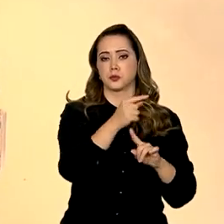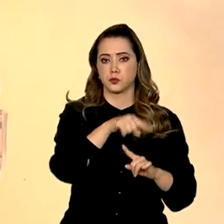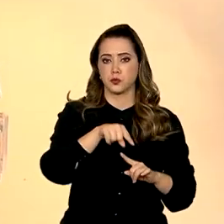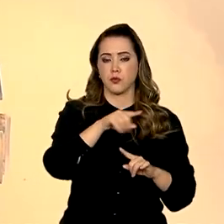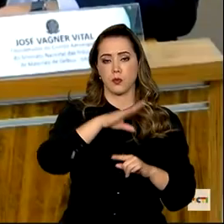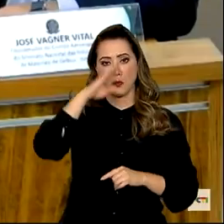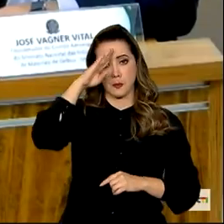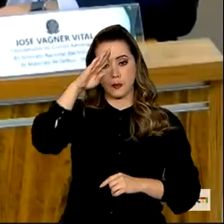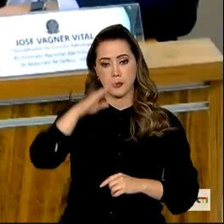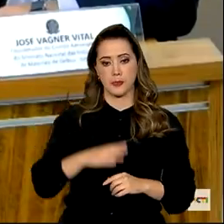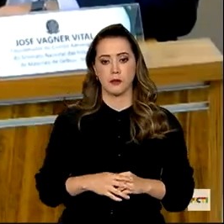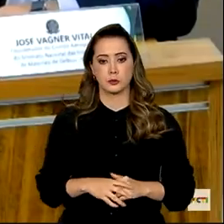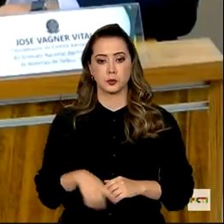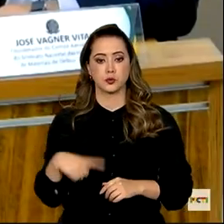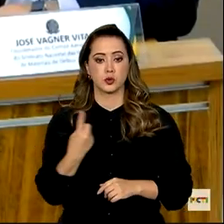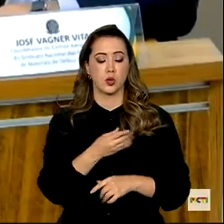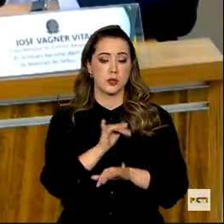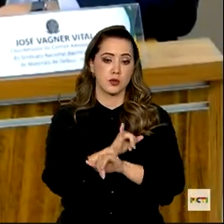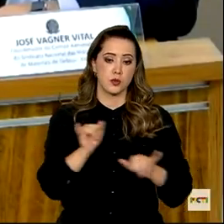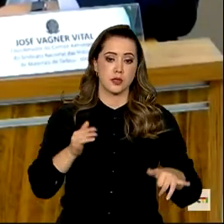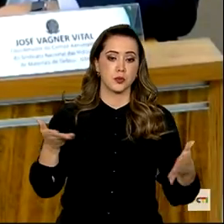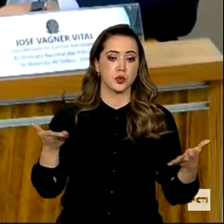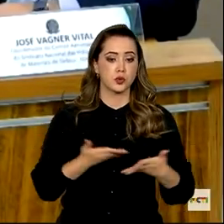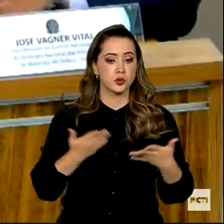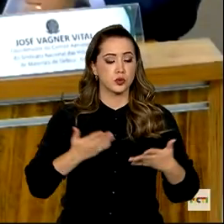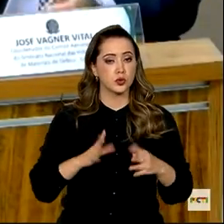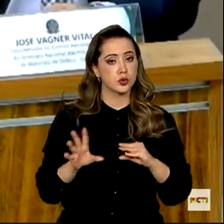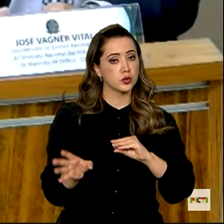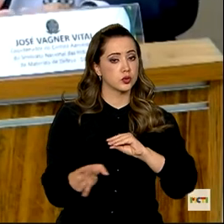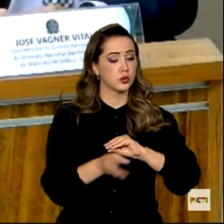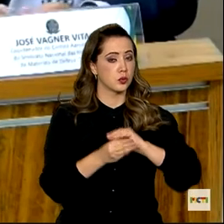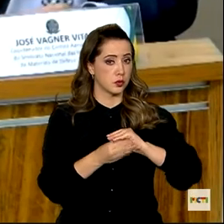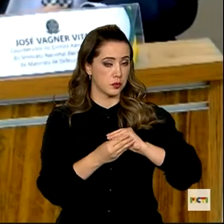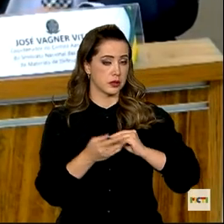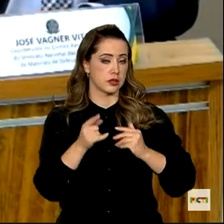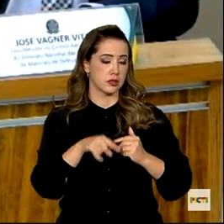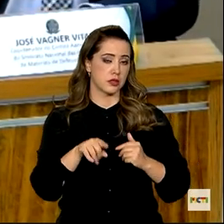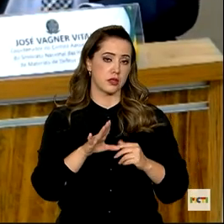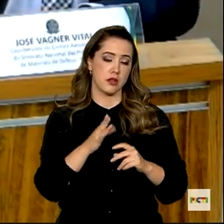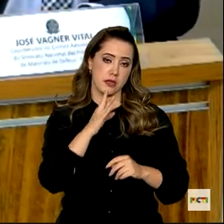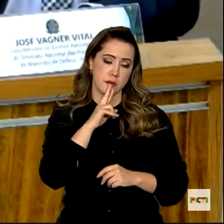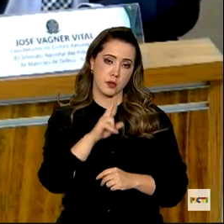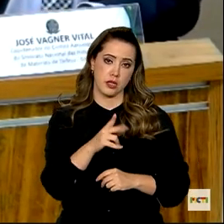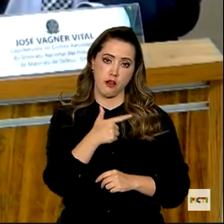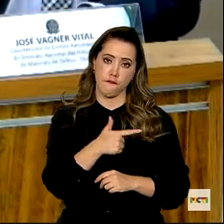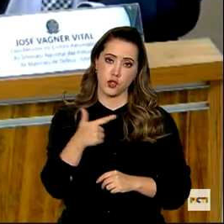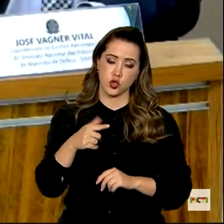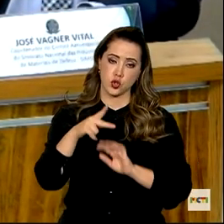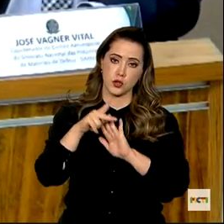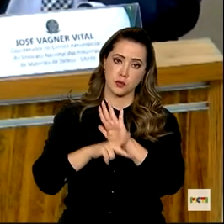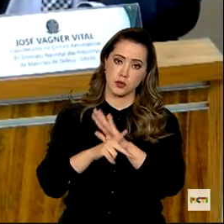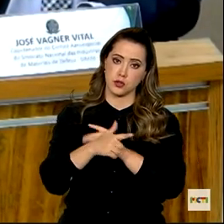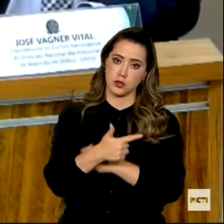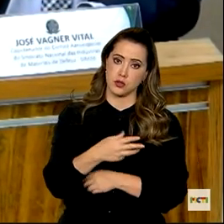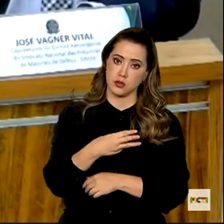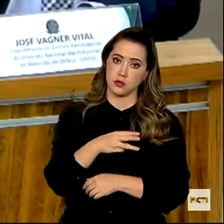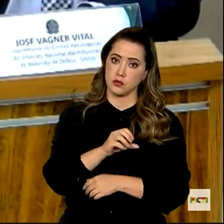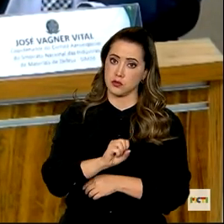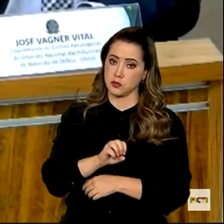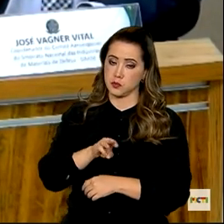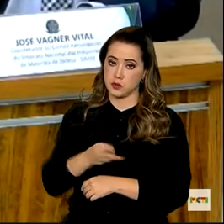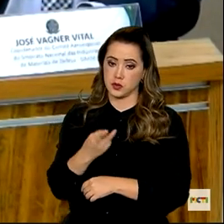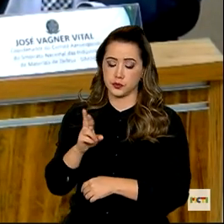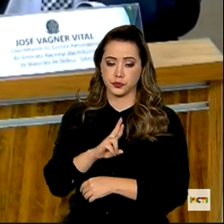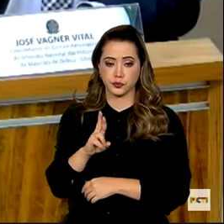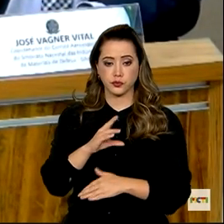tecnologia militar. Estamos hoje anunciando, então, a suplementação atendendo 22 projetos com 238 milhões de reais,